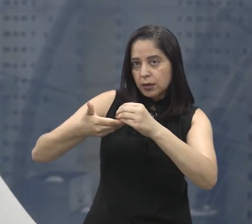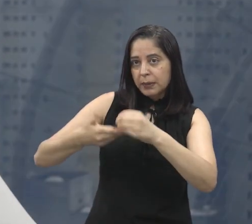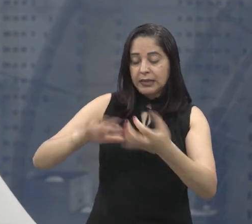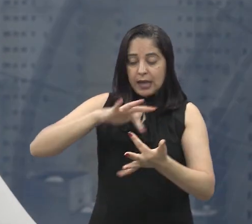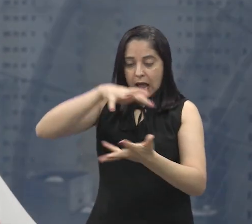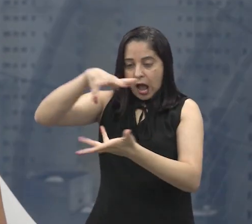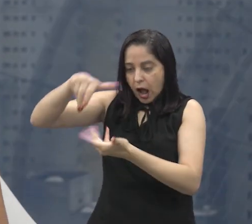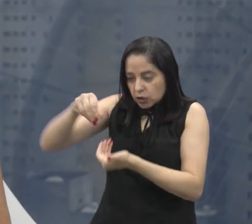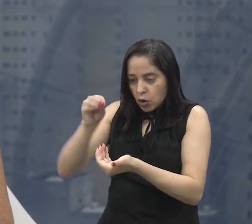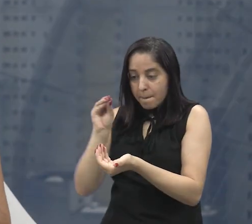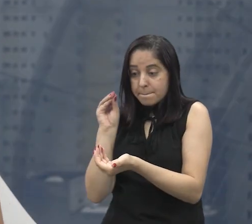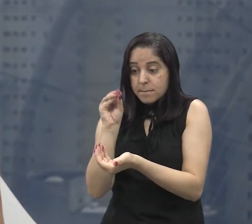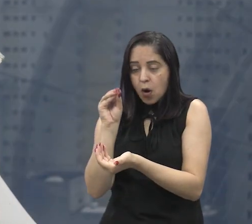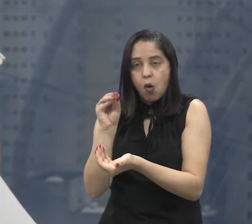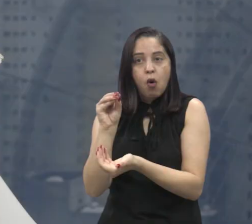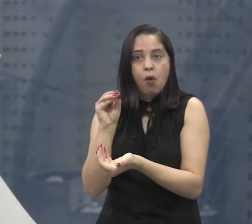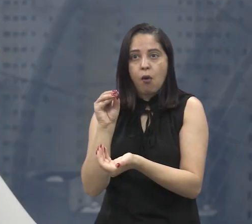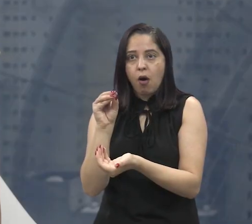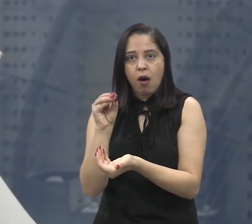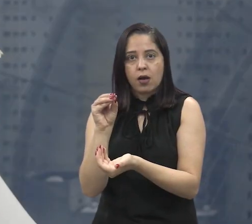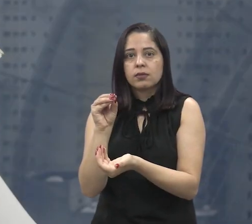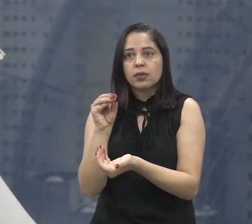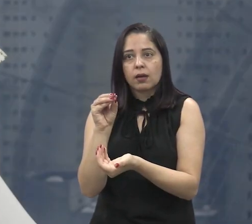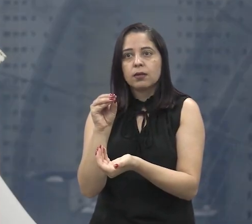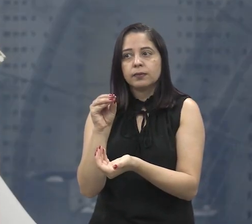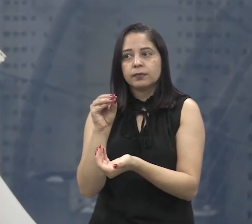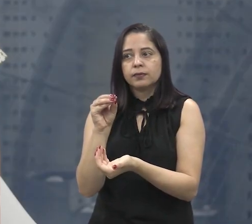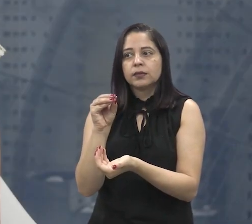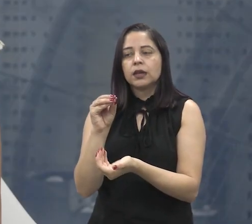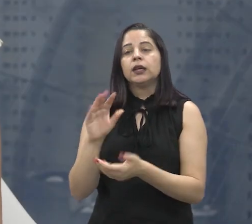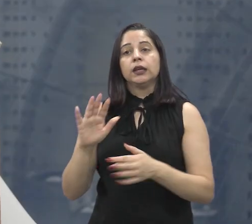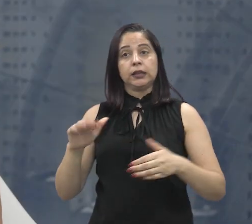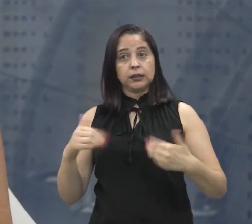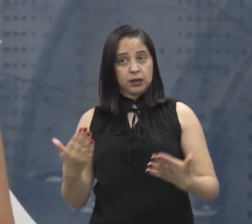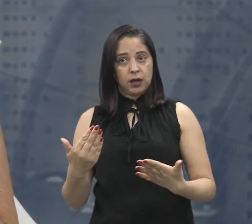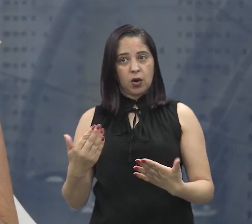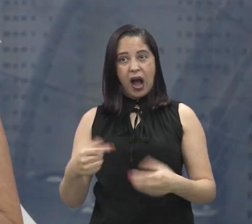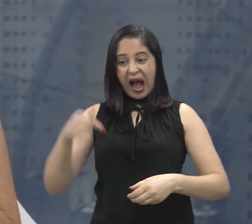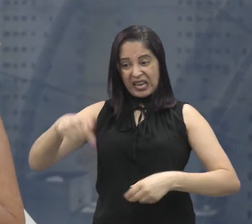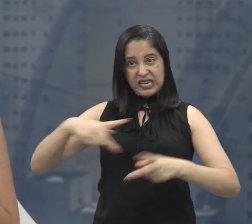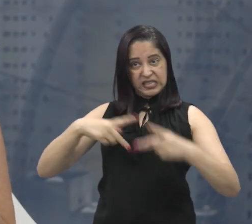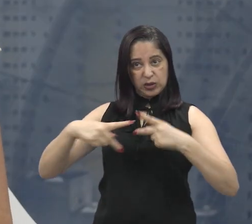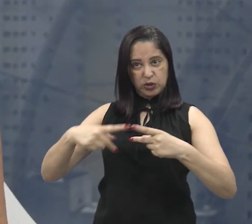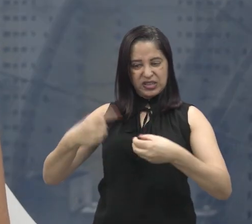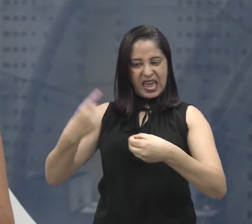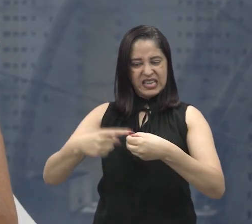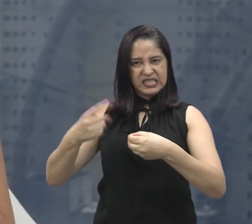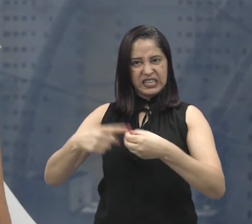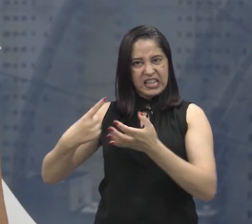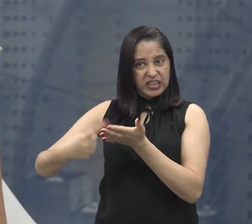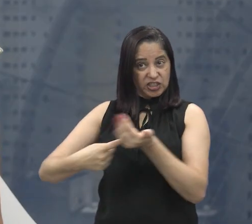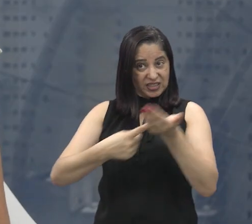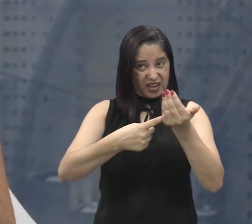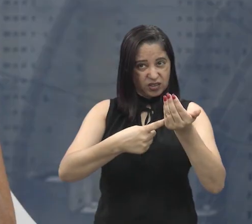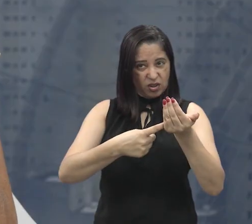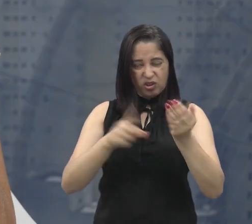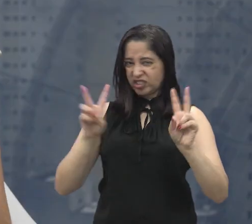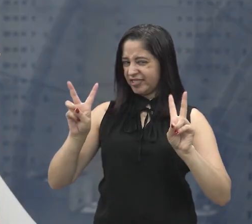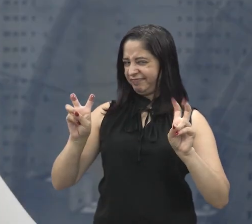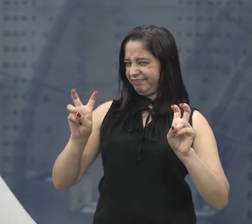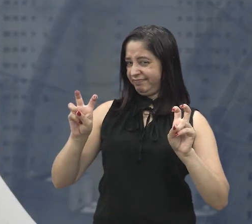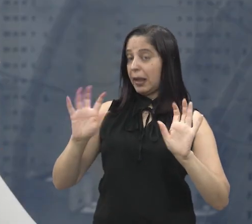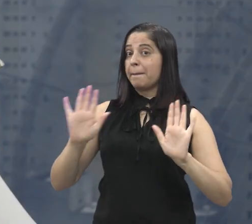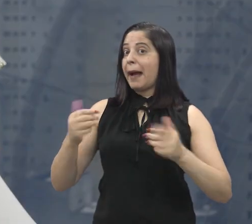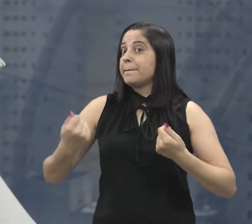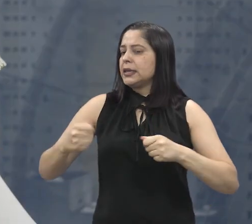na sustentabilidade e nos seres vivos que nele habitam. Né? Então, eu penso que, sim, nós somos